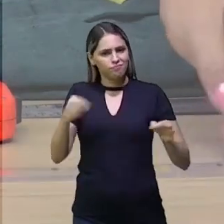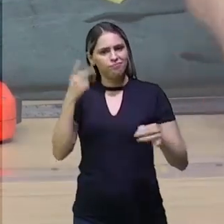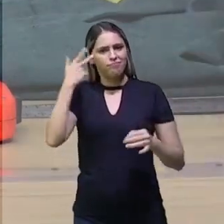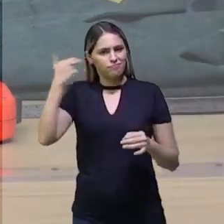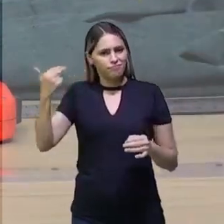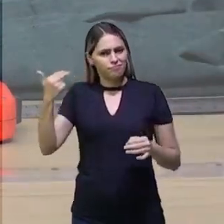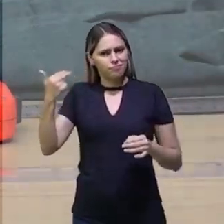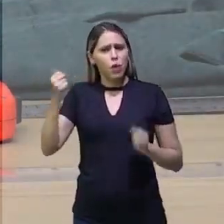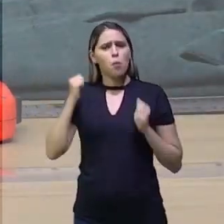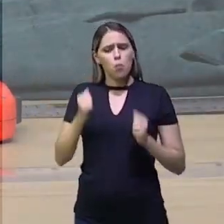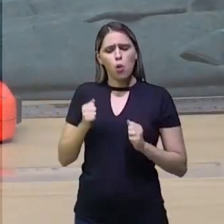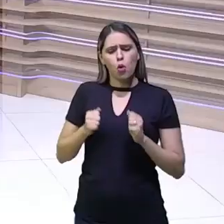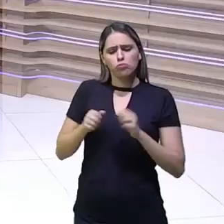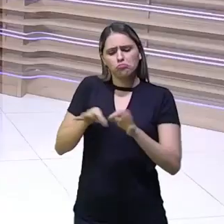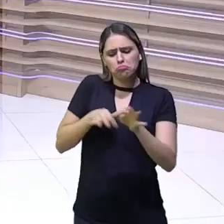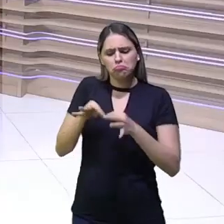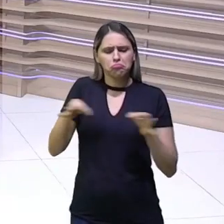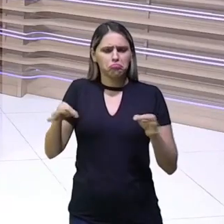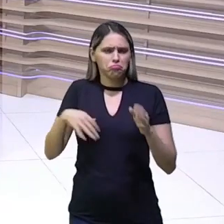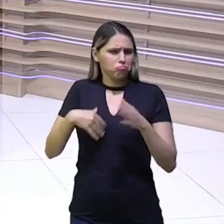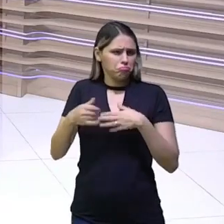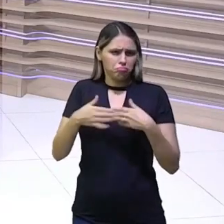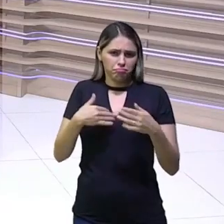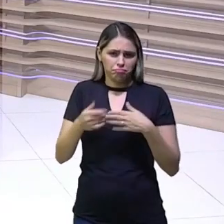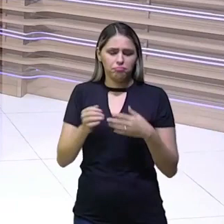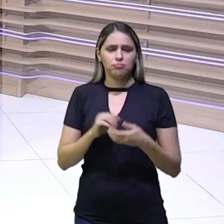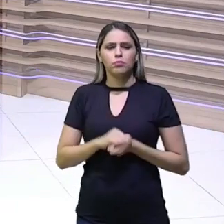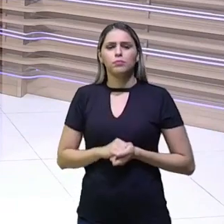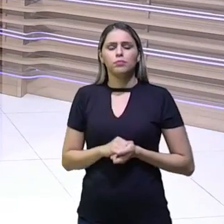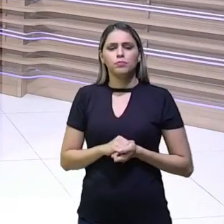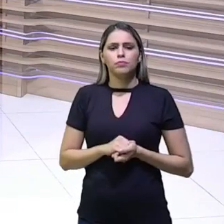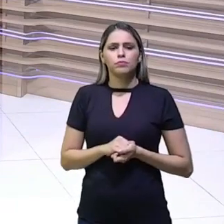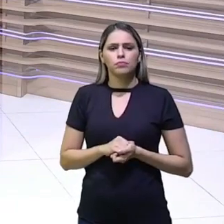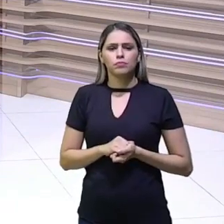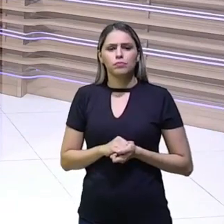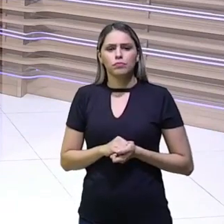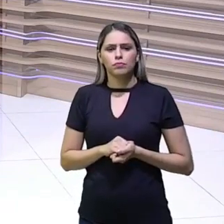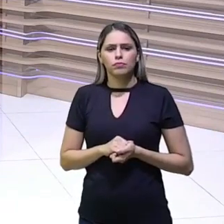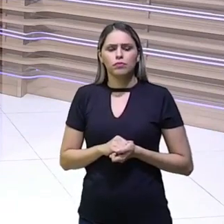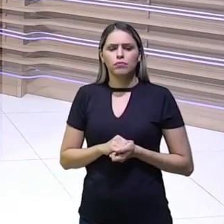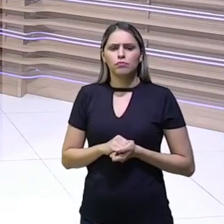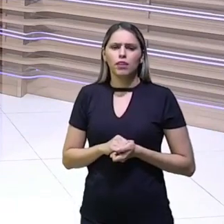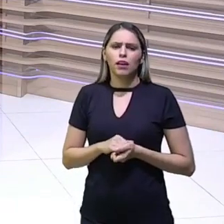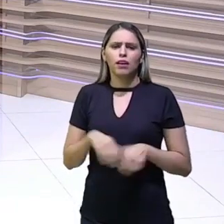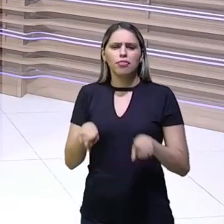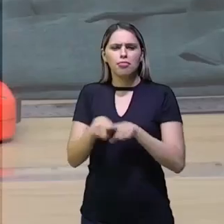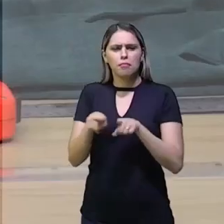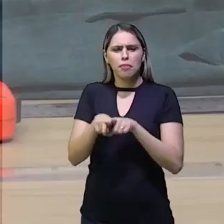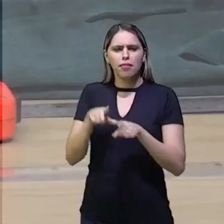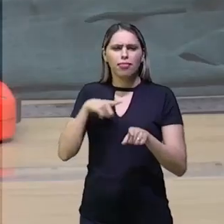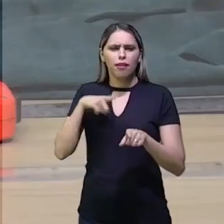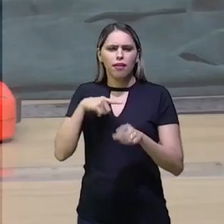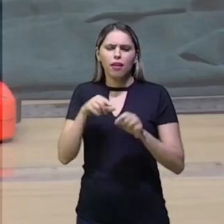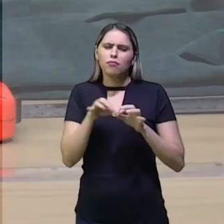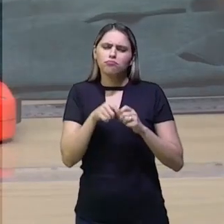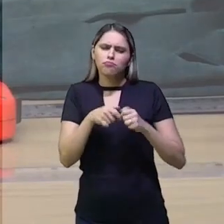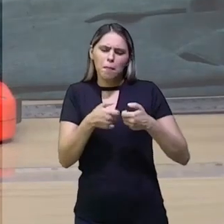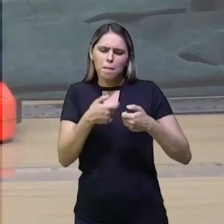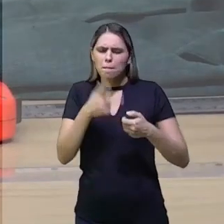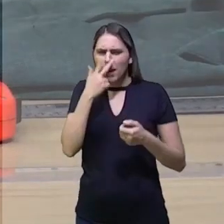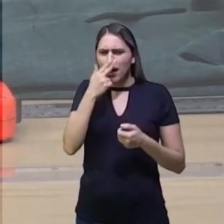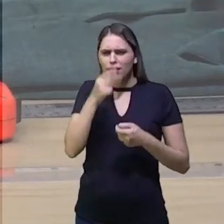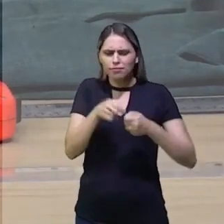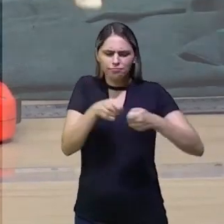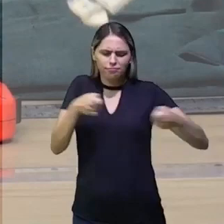as suas medidas. Temos também outro tipo de trena, dessa que é, eu posso